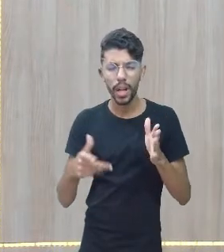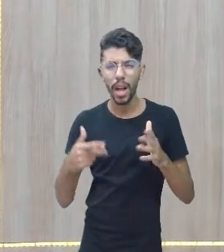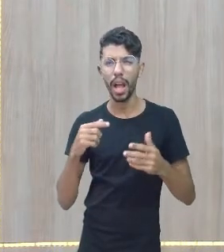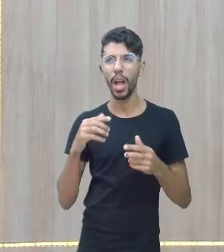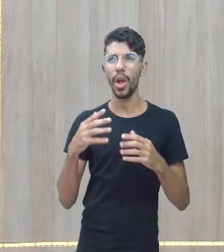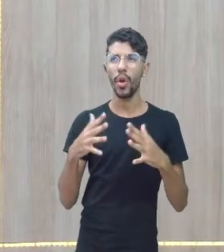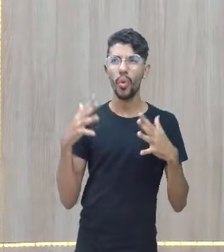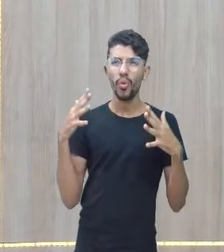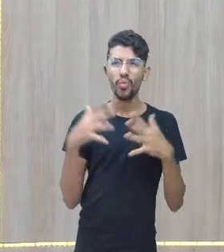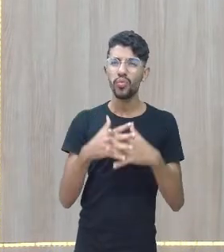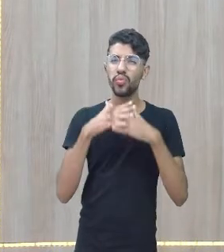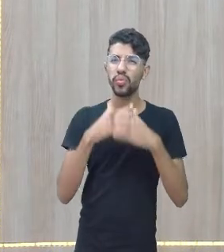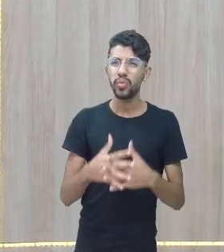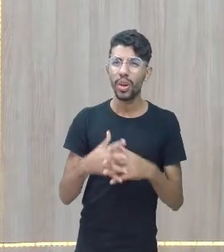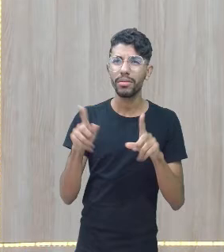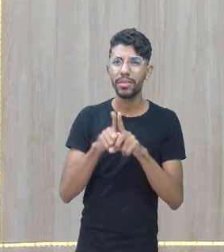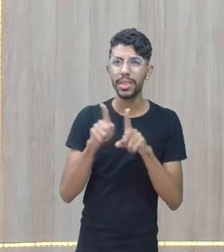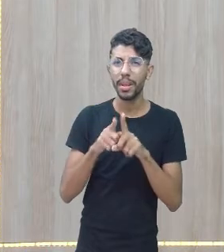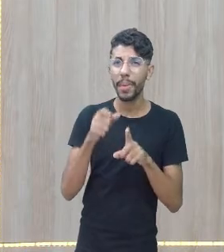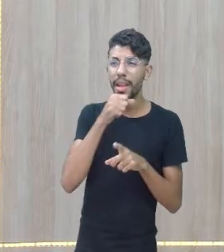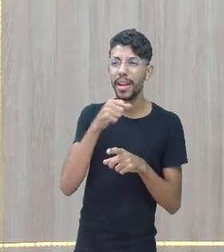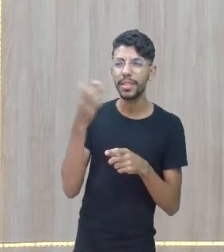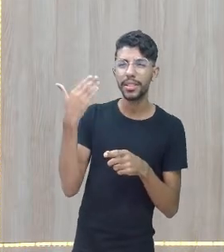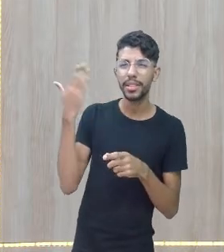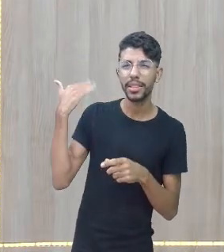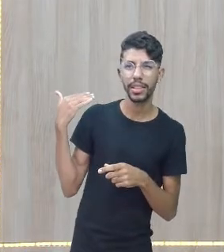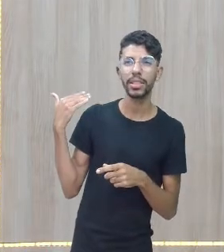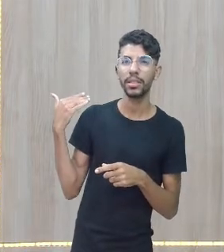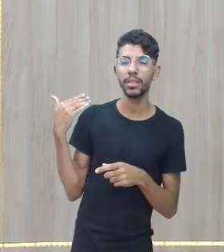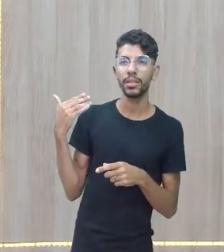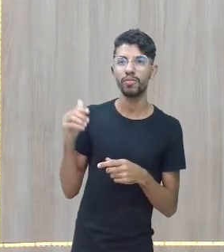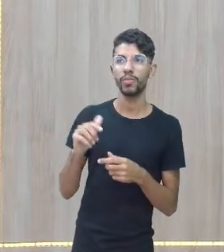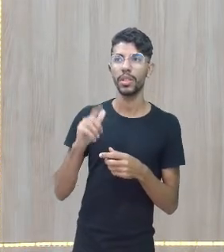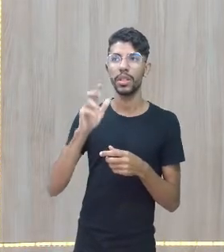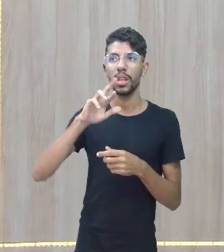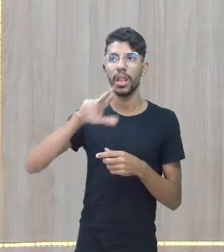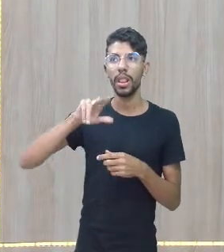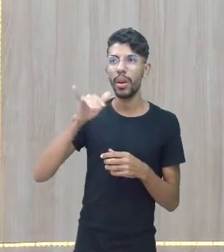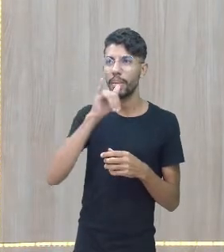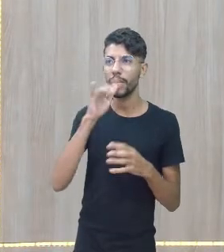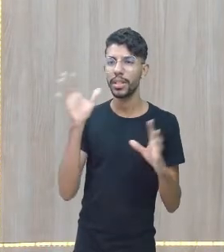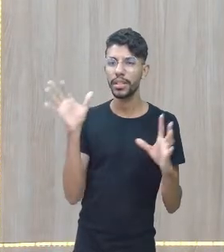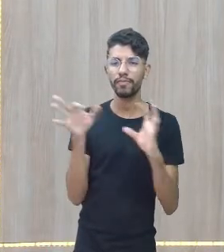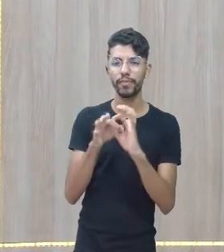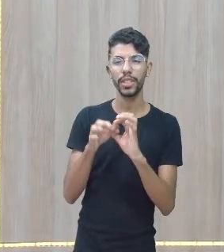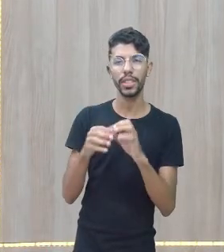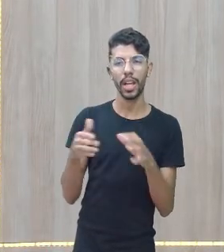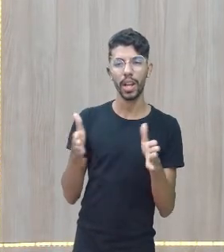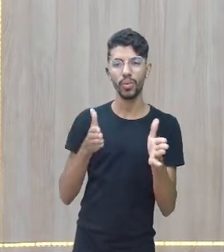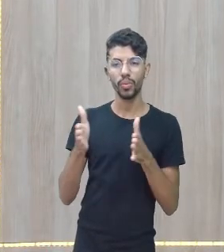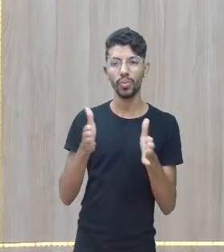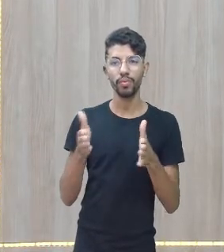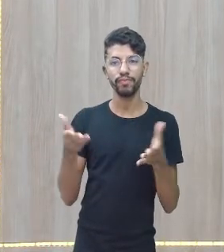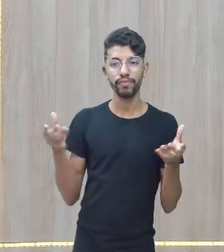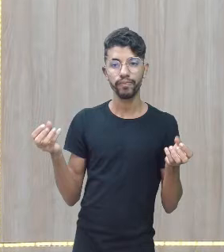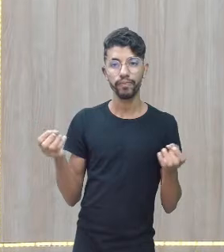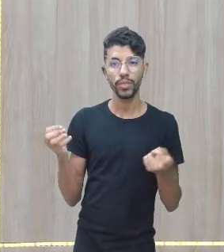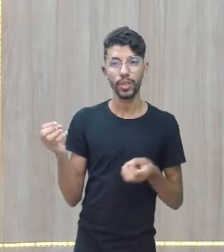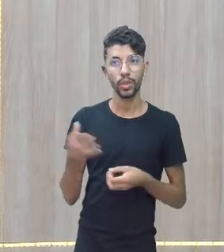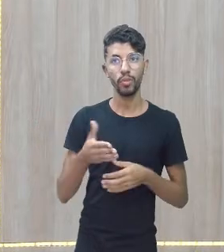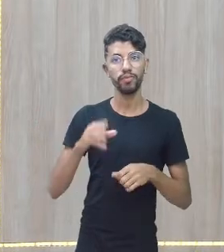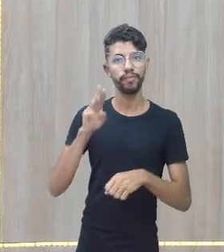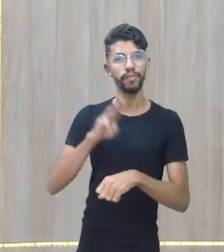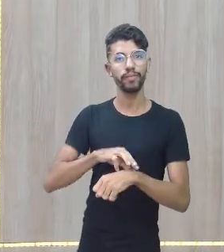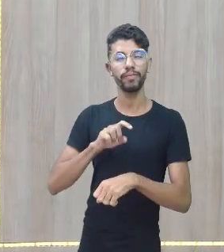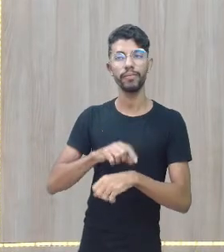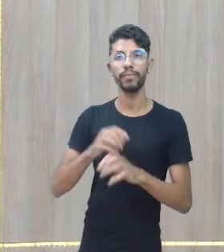significa obsoleto, Vivi? Significa antigo, né? Lá que não corresponde mais aos padrões atuais. Então, caso o tutorial esteja fora